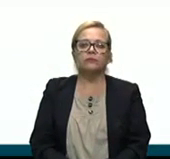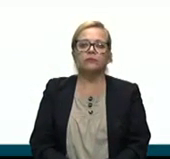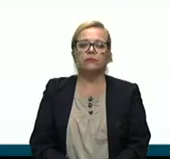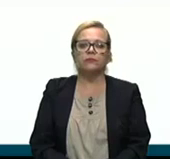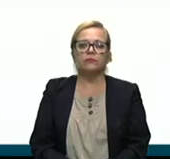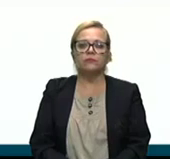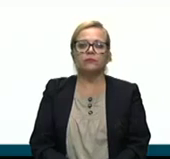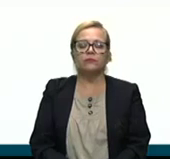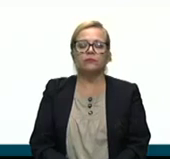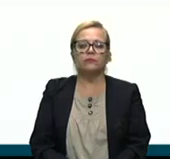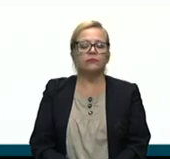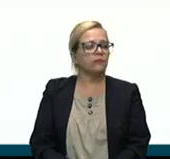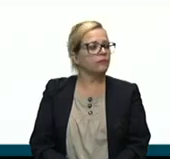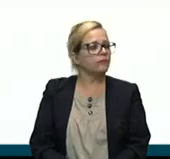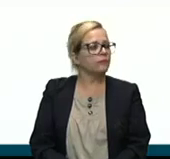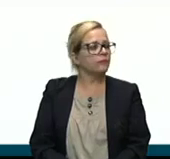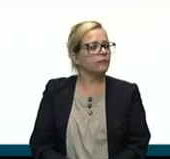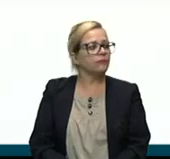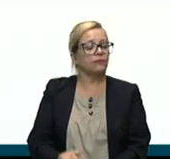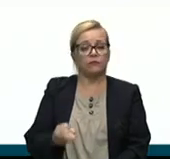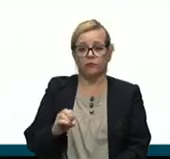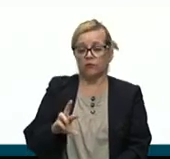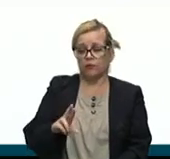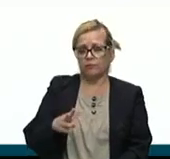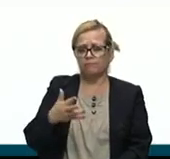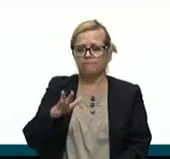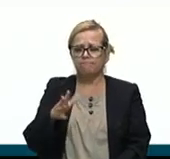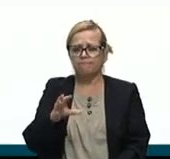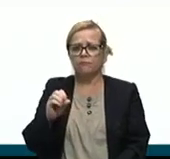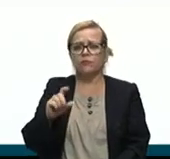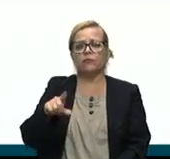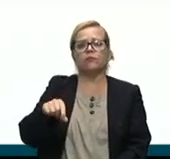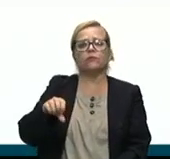Então, se eu tenho o R aproximadamente